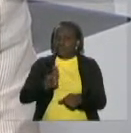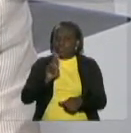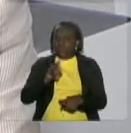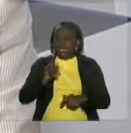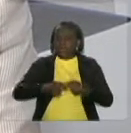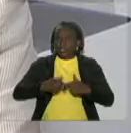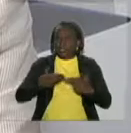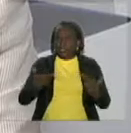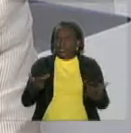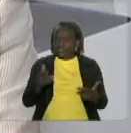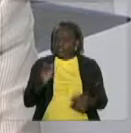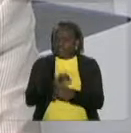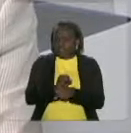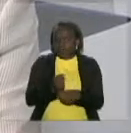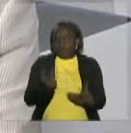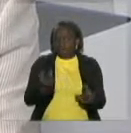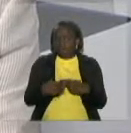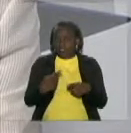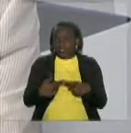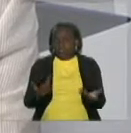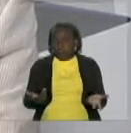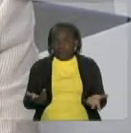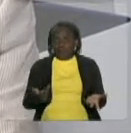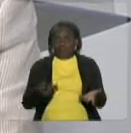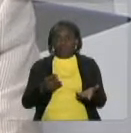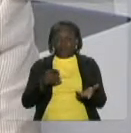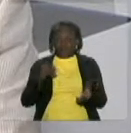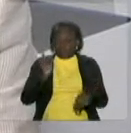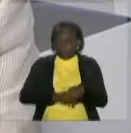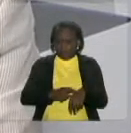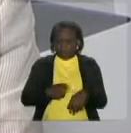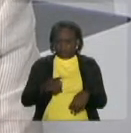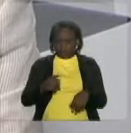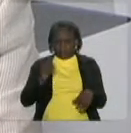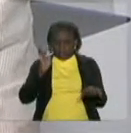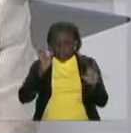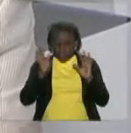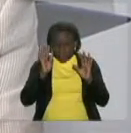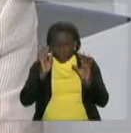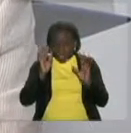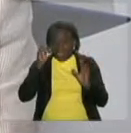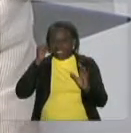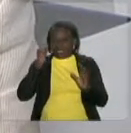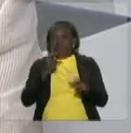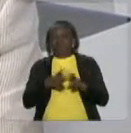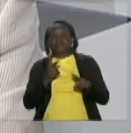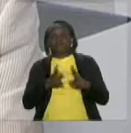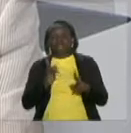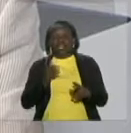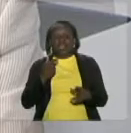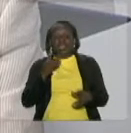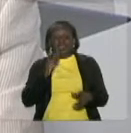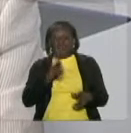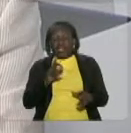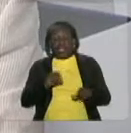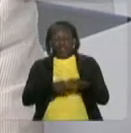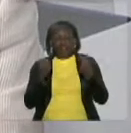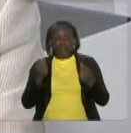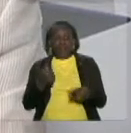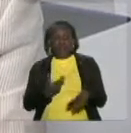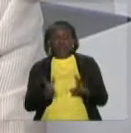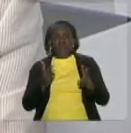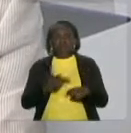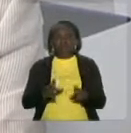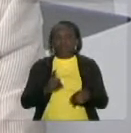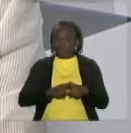havia, né, o aparelho, o instrumento, na verdade. E na hora até houve uma percepção, eu, né, respondi o seguinte, não, é porque